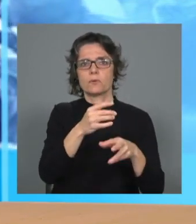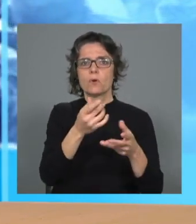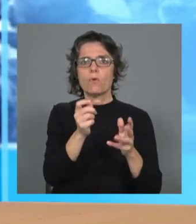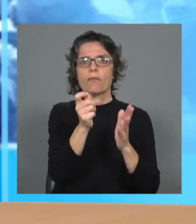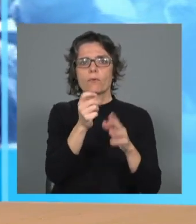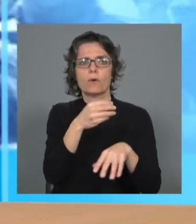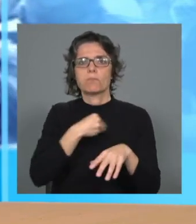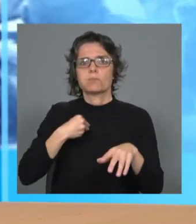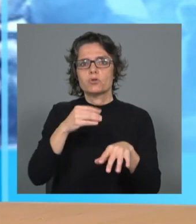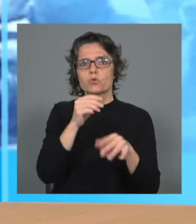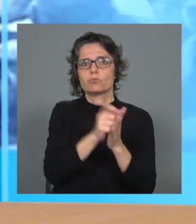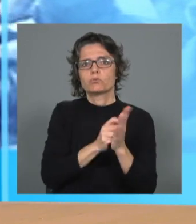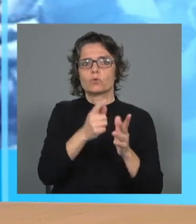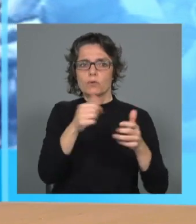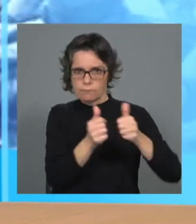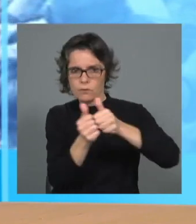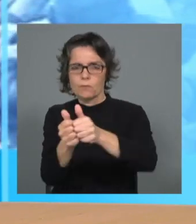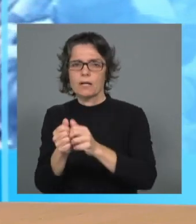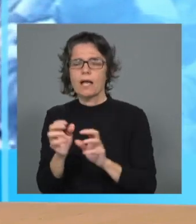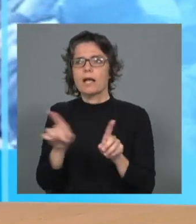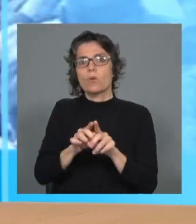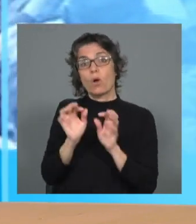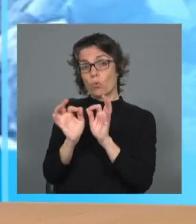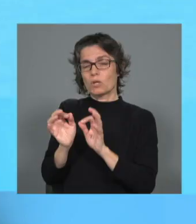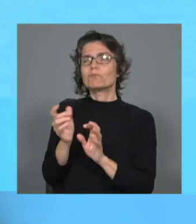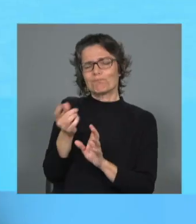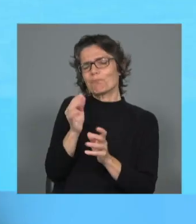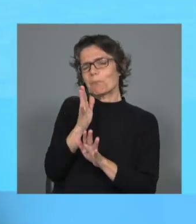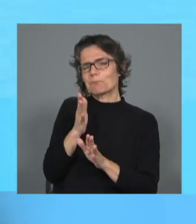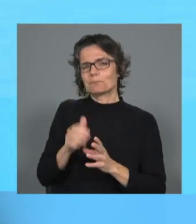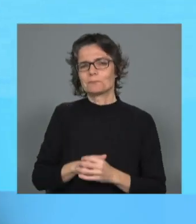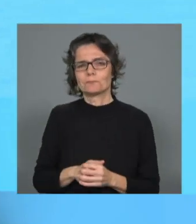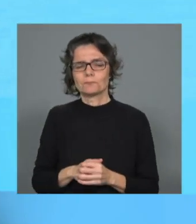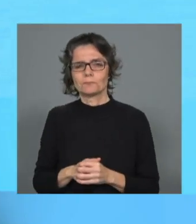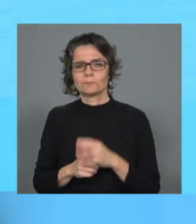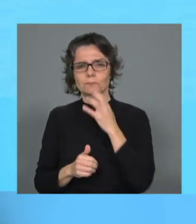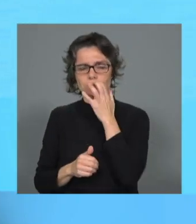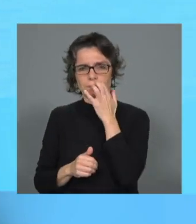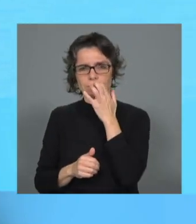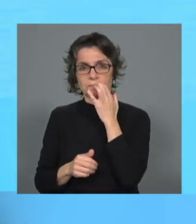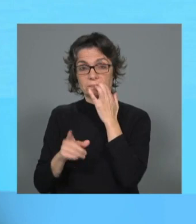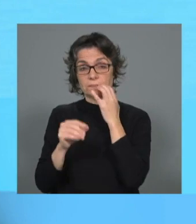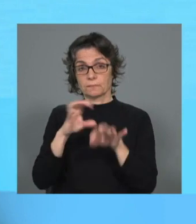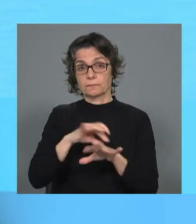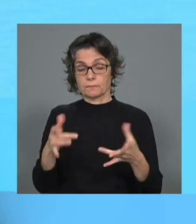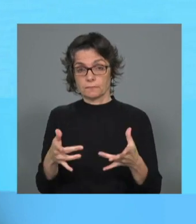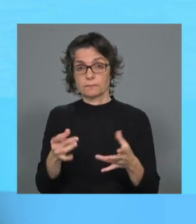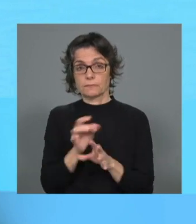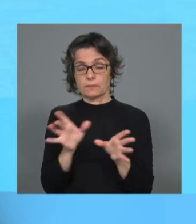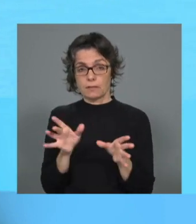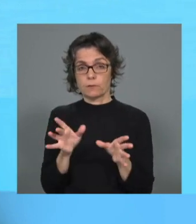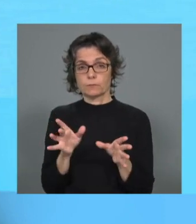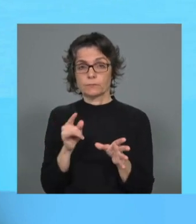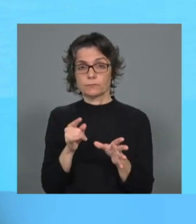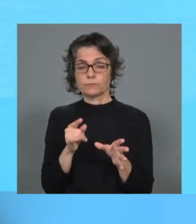cuidador, uma cuidadora no caso, não é? Isso marcou, de facto, foi uma necessidade que resultou da pandemia e felizmente que essas respostas